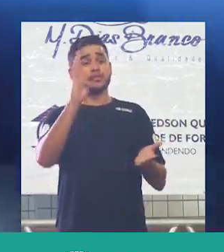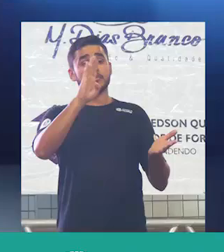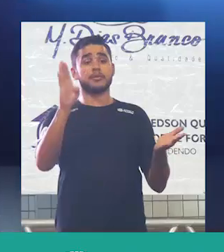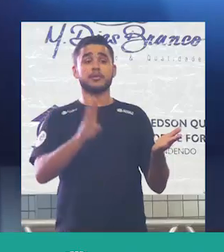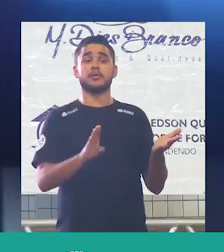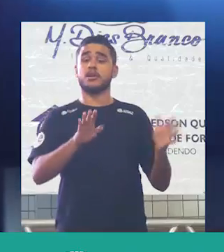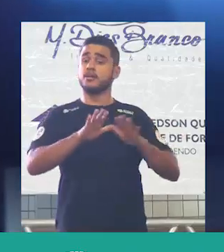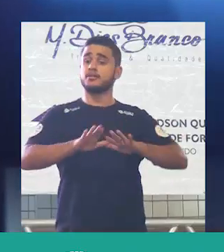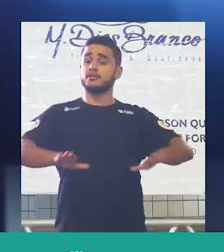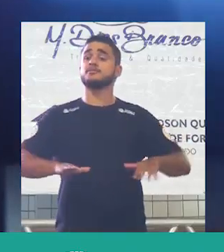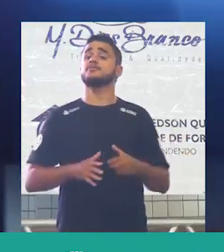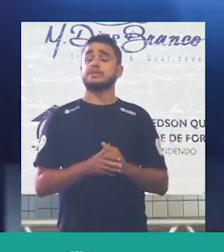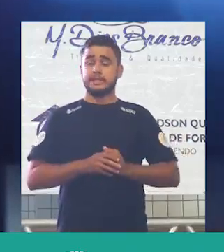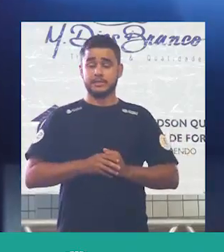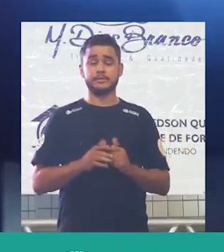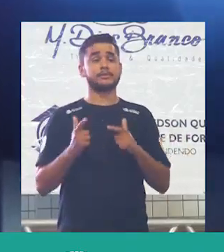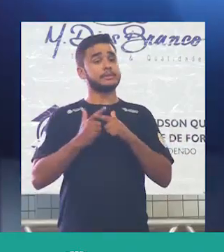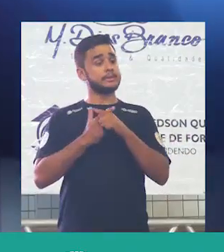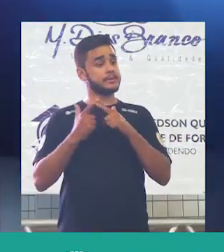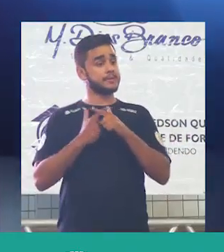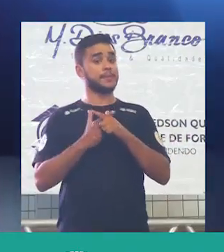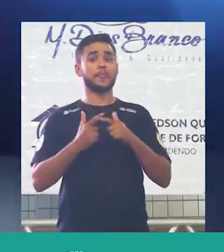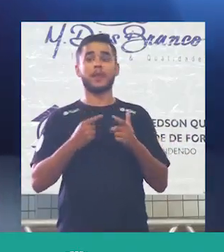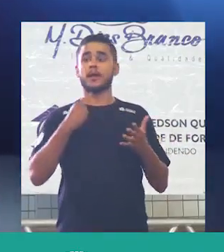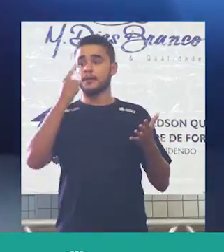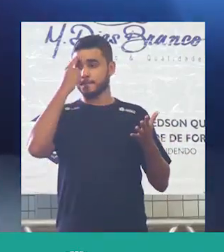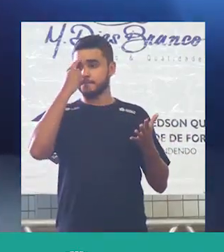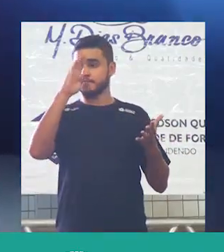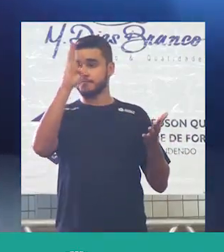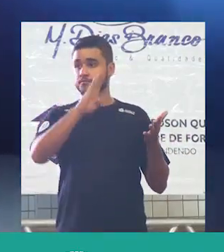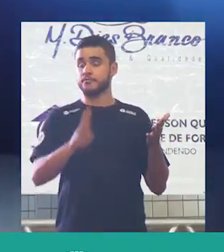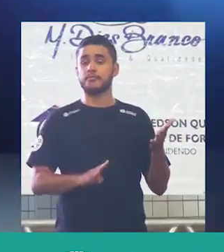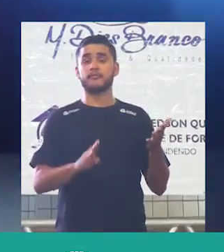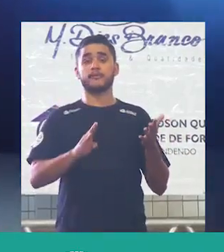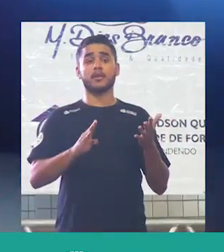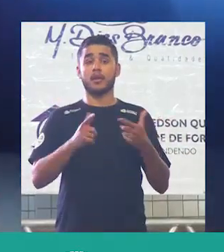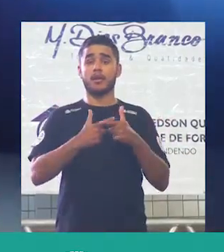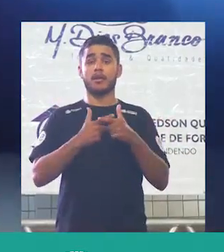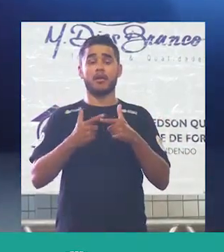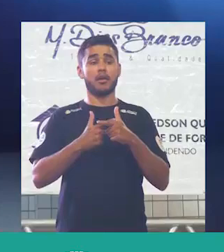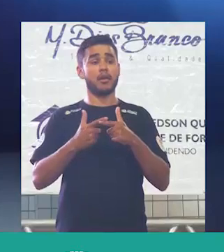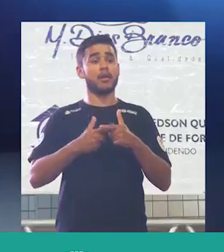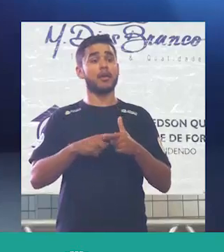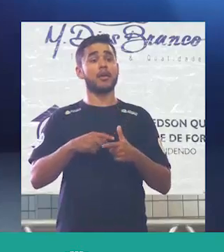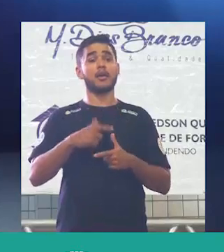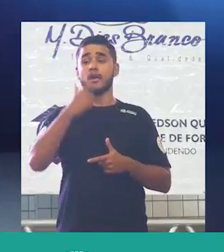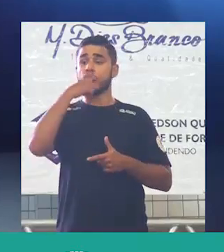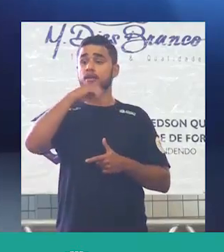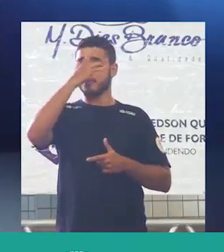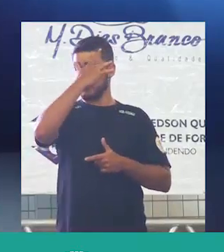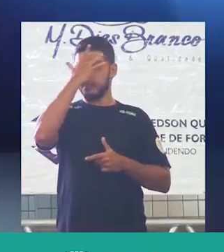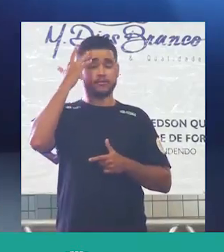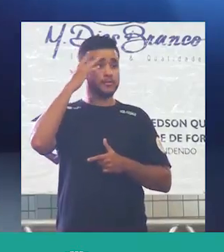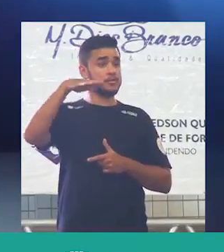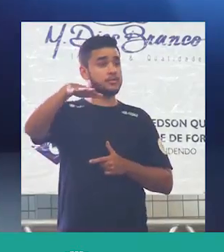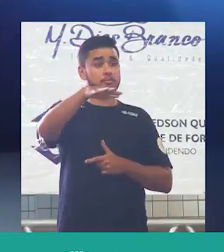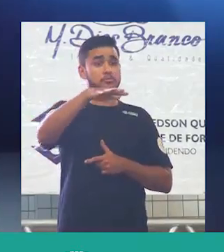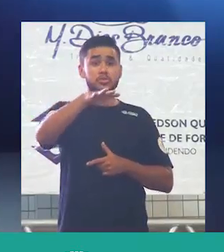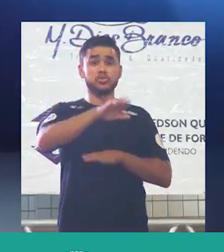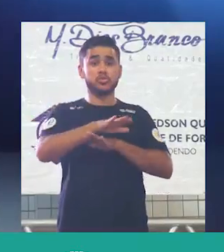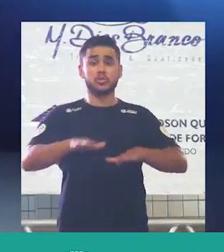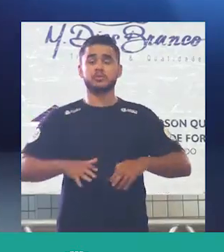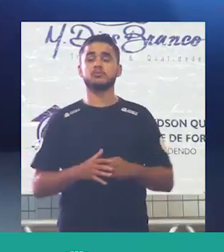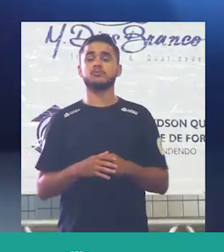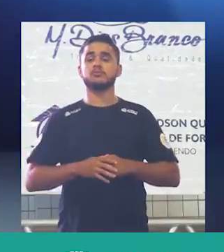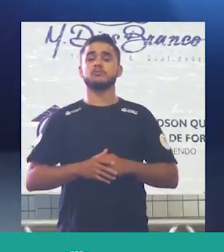está complicado. O problema do Brasil é simples. O problema do Brasil é o povo brasileiro. No